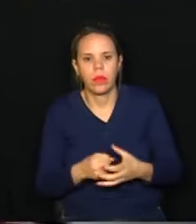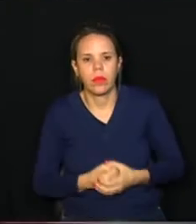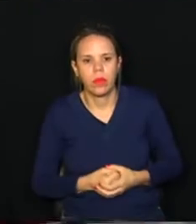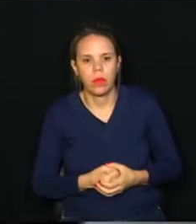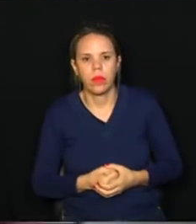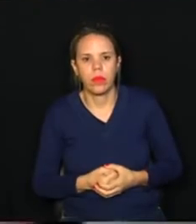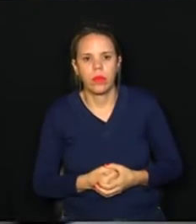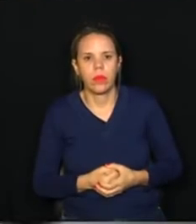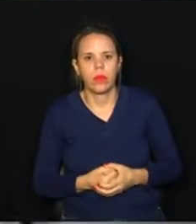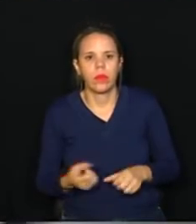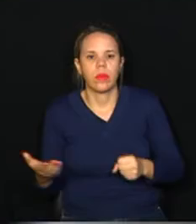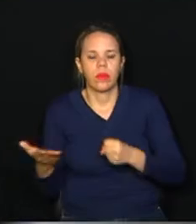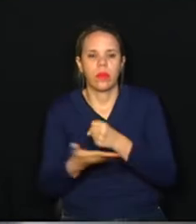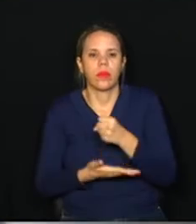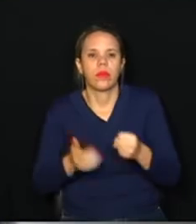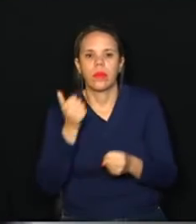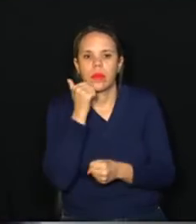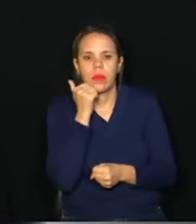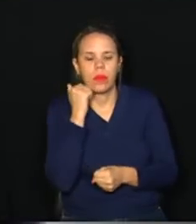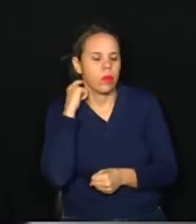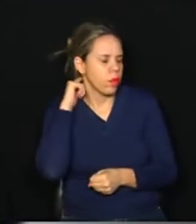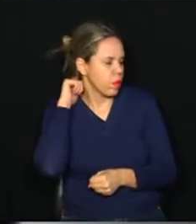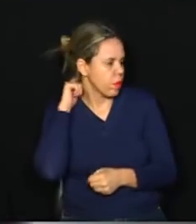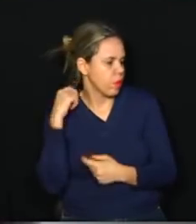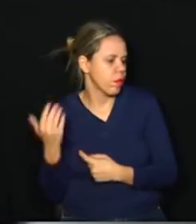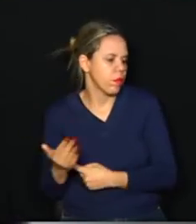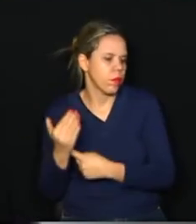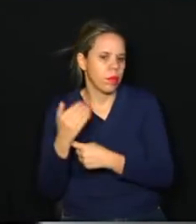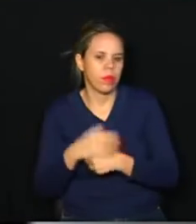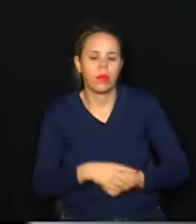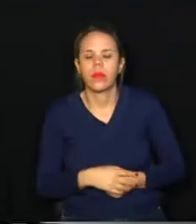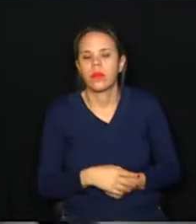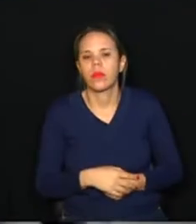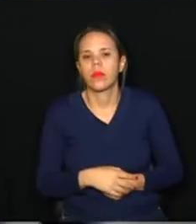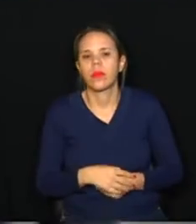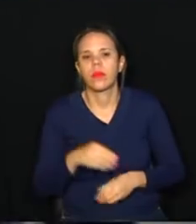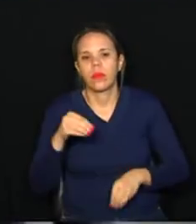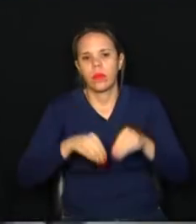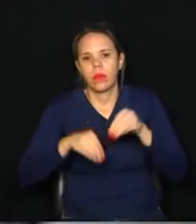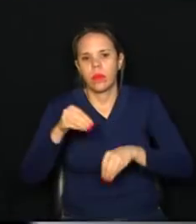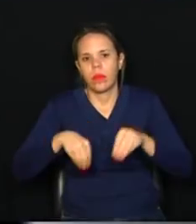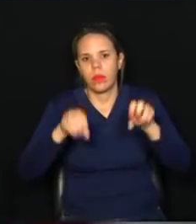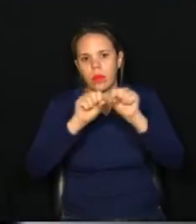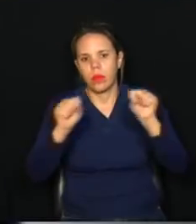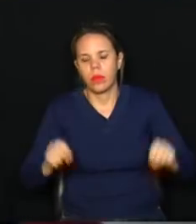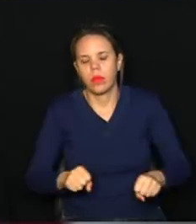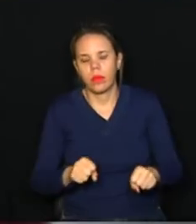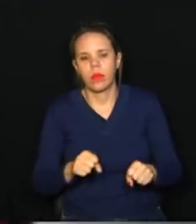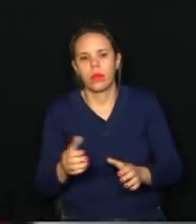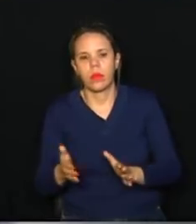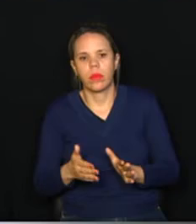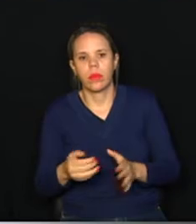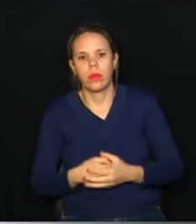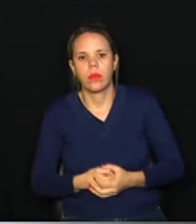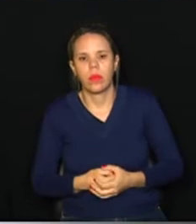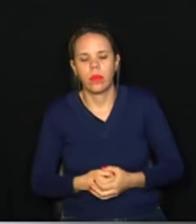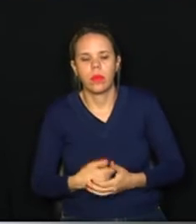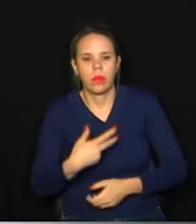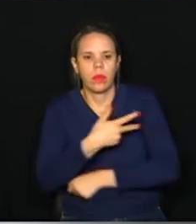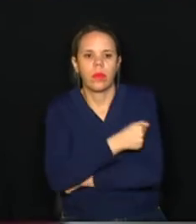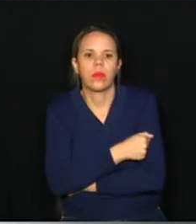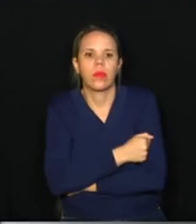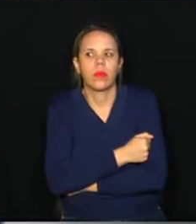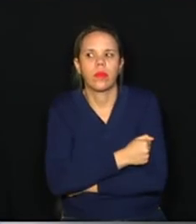partir de uma base científica e tecnológica que se montou um sistema produtivo de